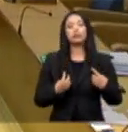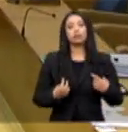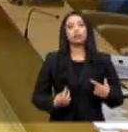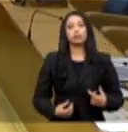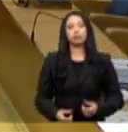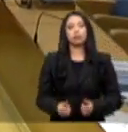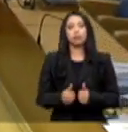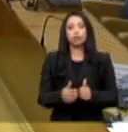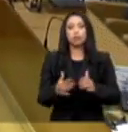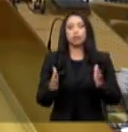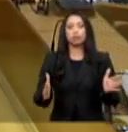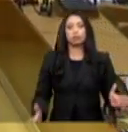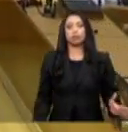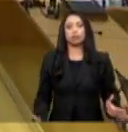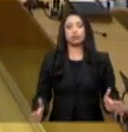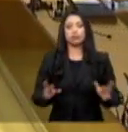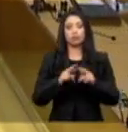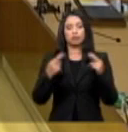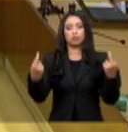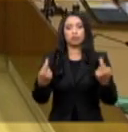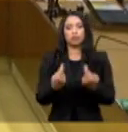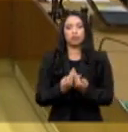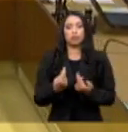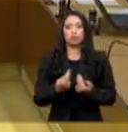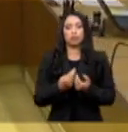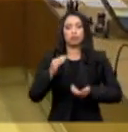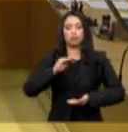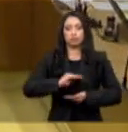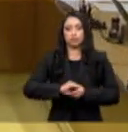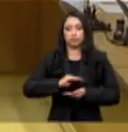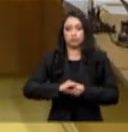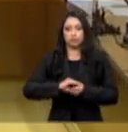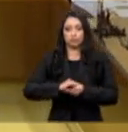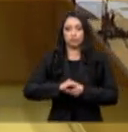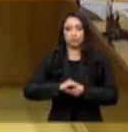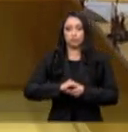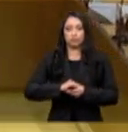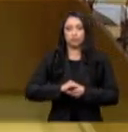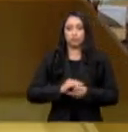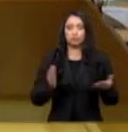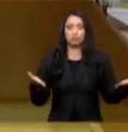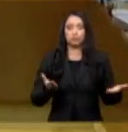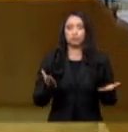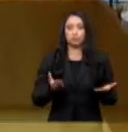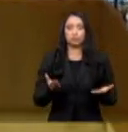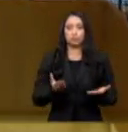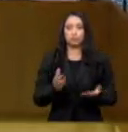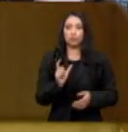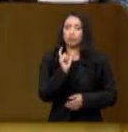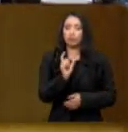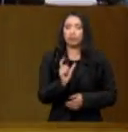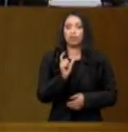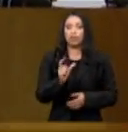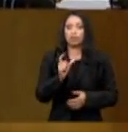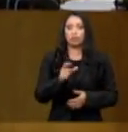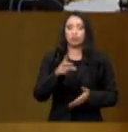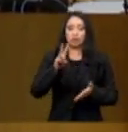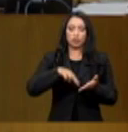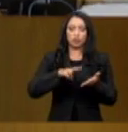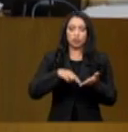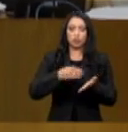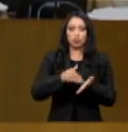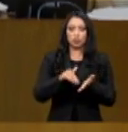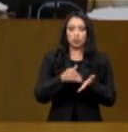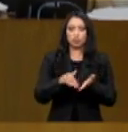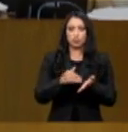Declaro aberta essa sessão extraordinária do Supremo Tribunal Federal e passo a palavra à senhora secretária, que fará a leitura da ata da sessão